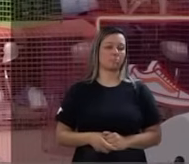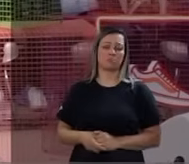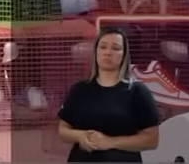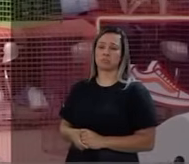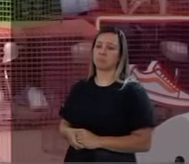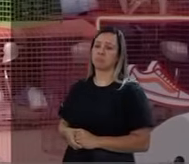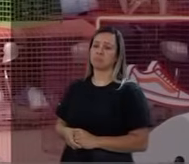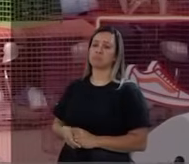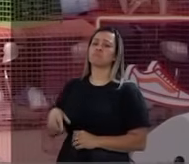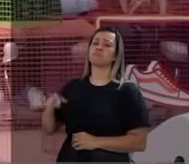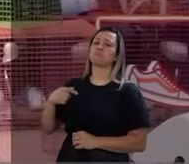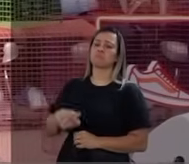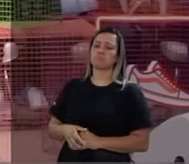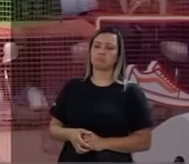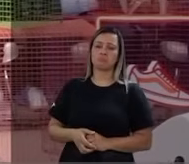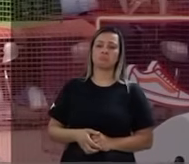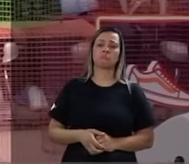Jesus me viu.